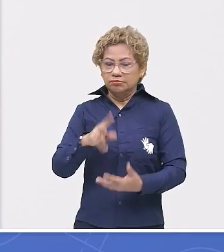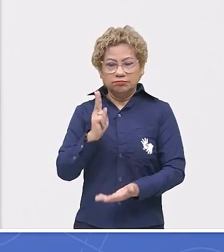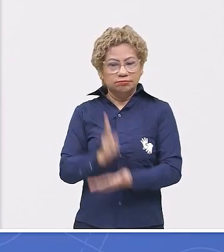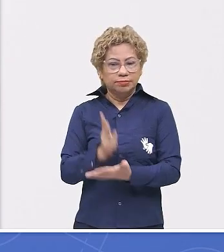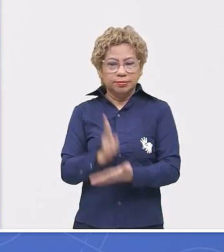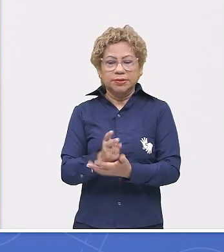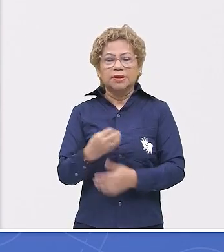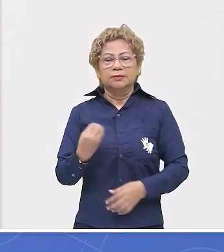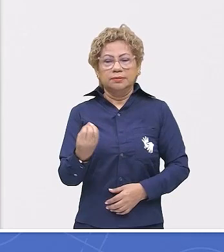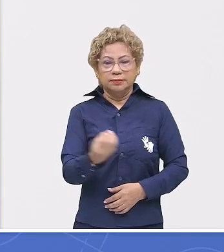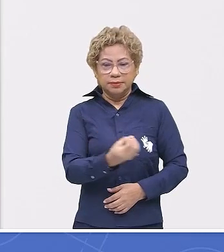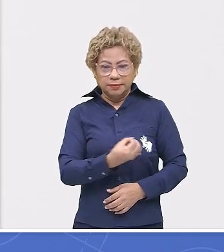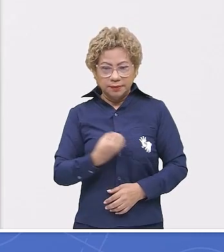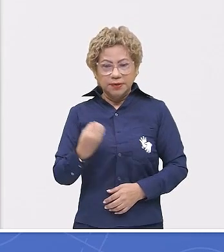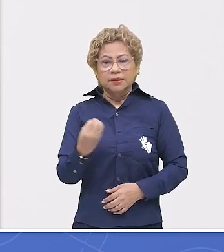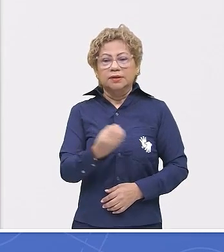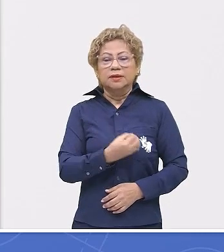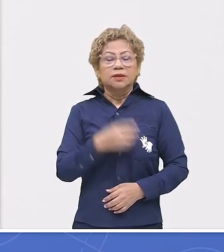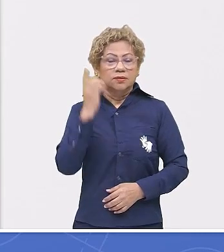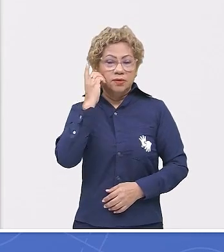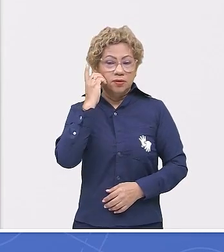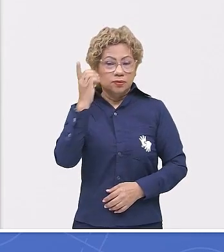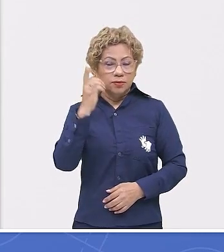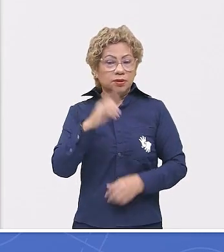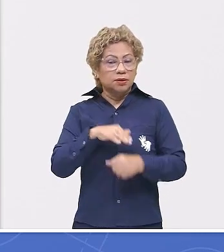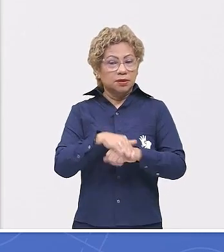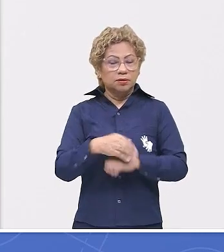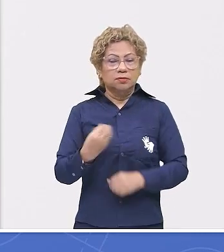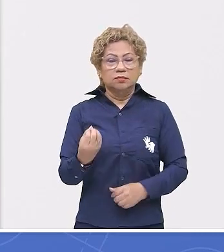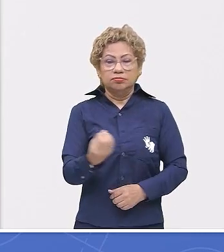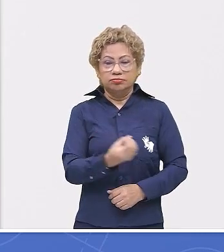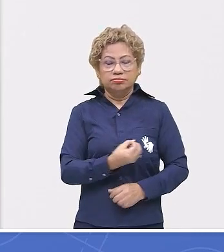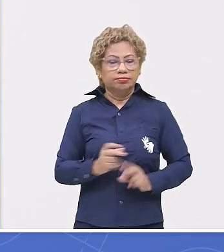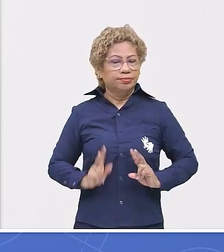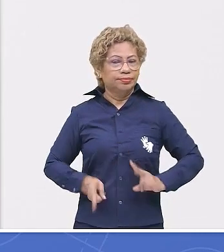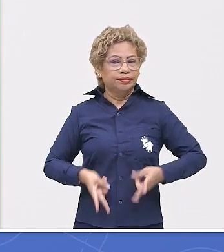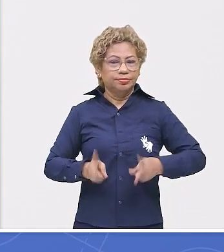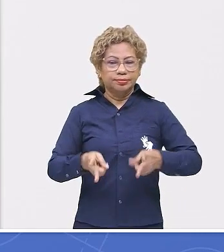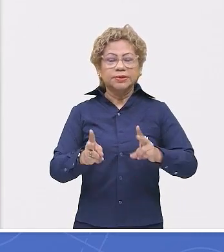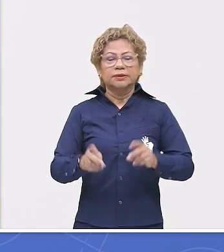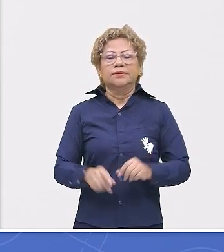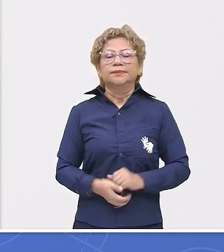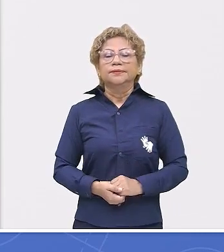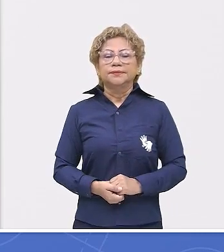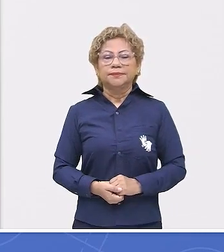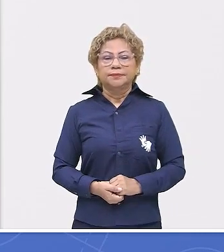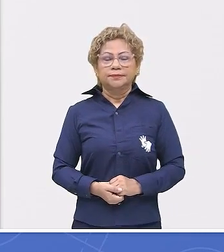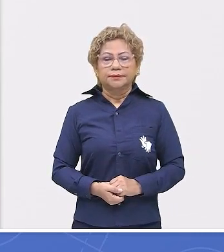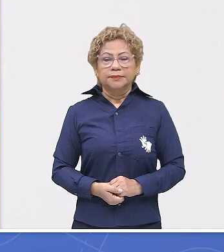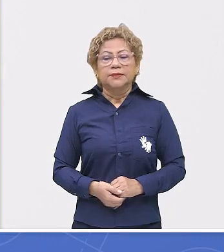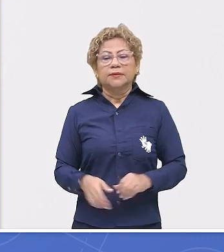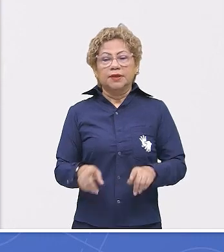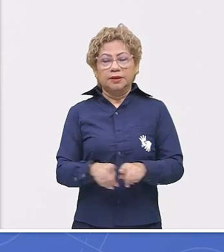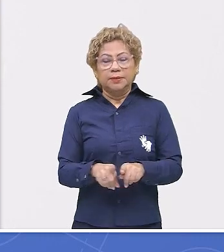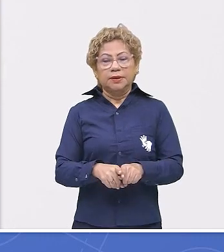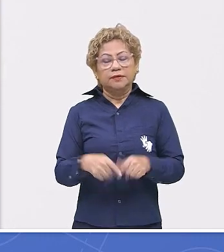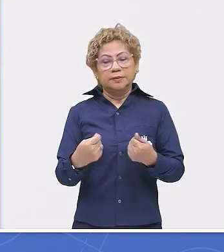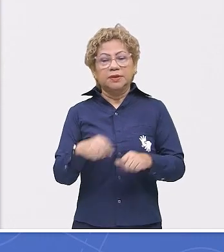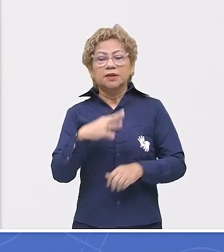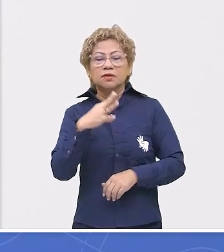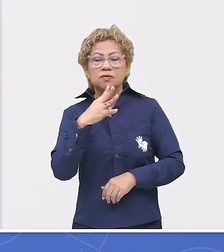movimento de rotação, ele vai ser importante para isso. Mas, além do movimento de rotação, também vamos ter o movimento